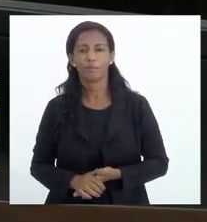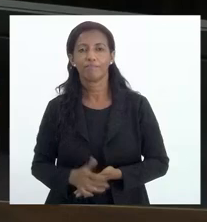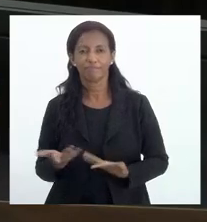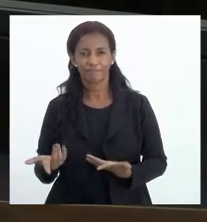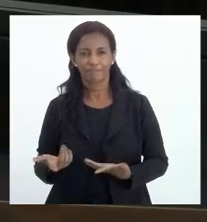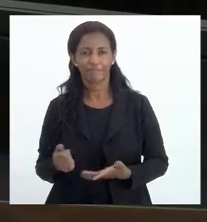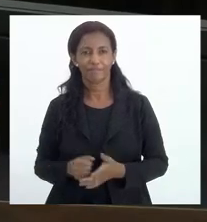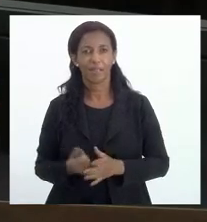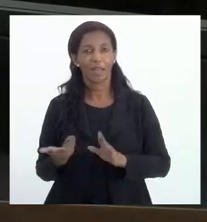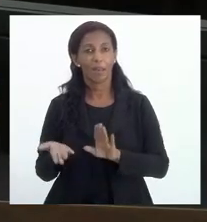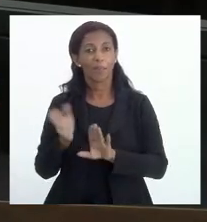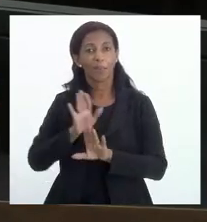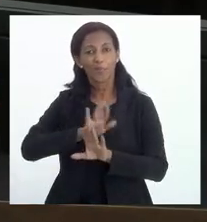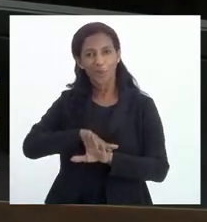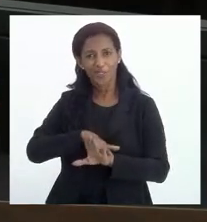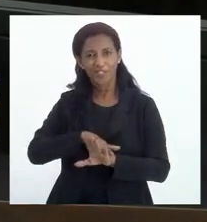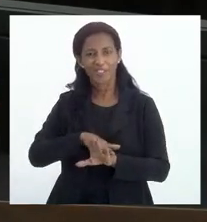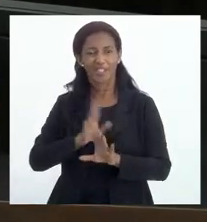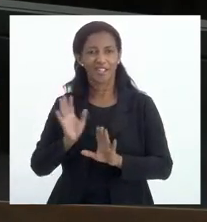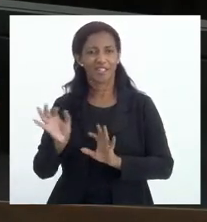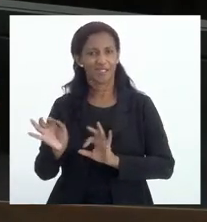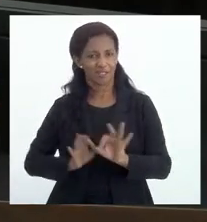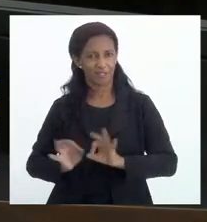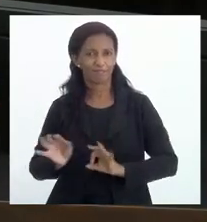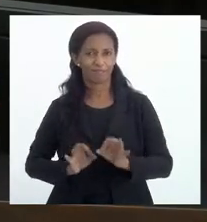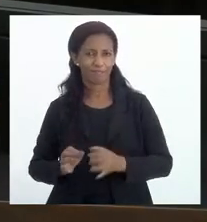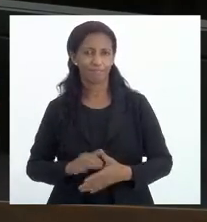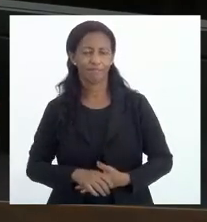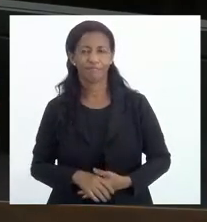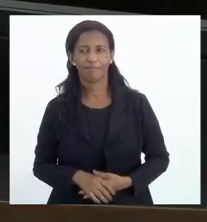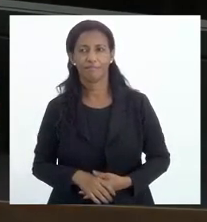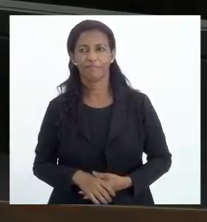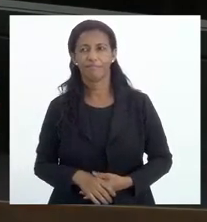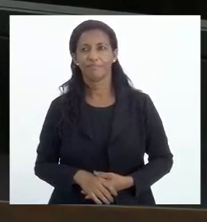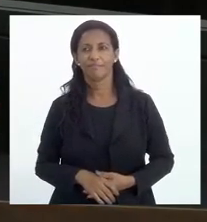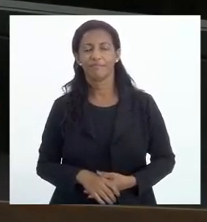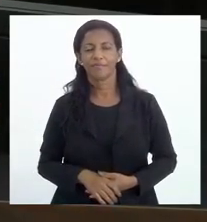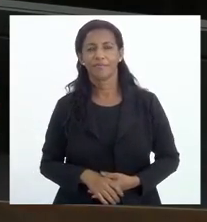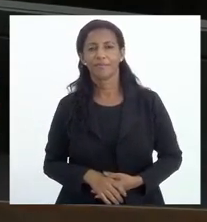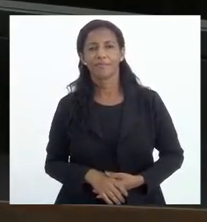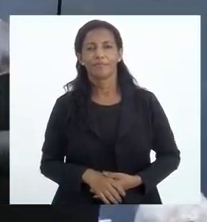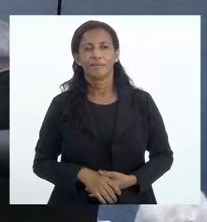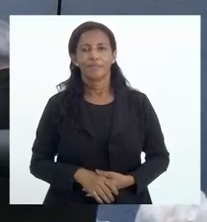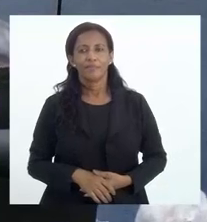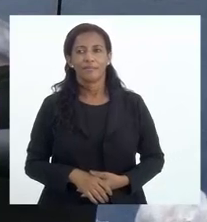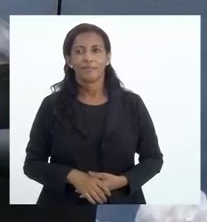racional por detrás da nossa medida. Beleza?